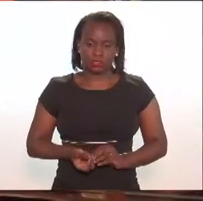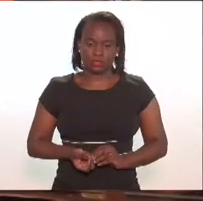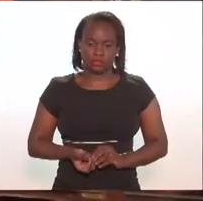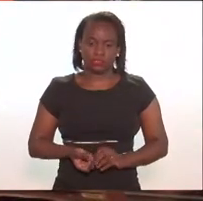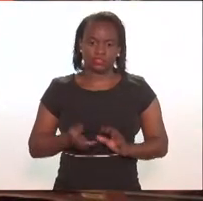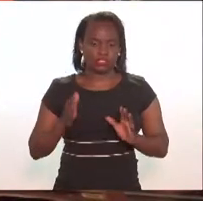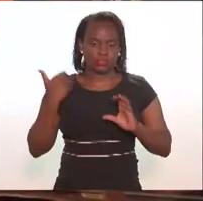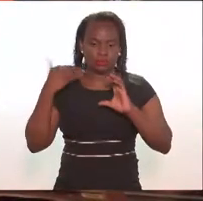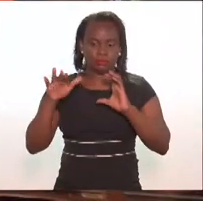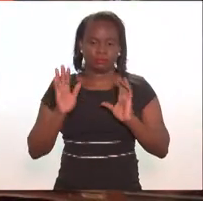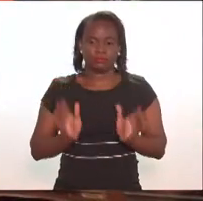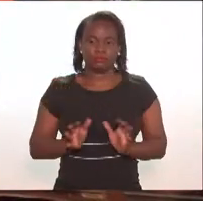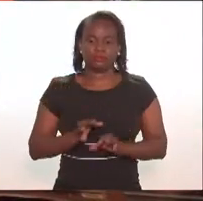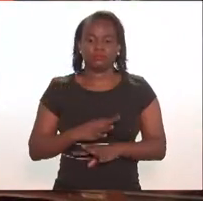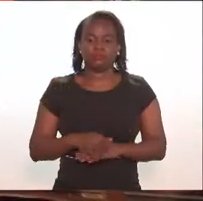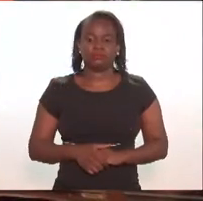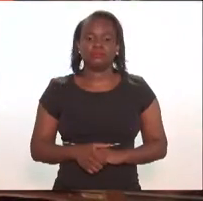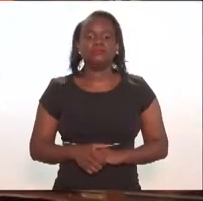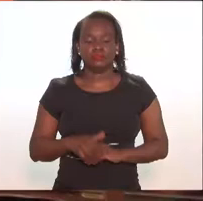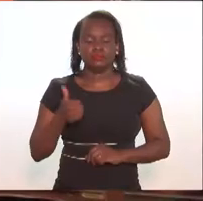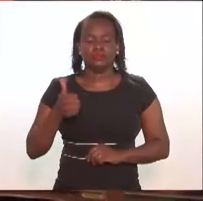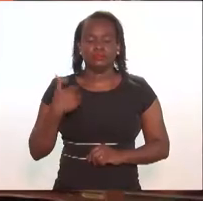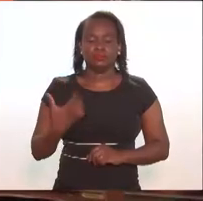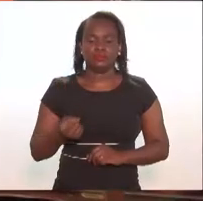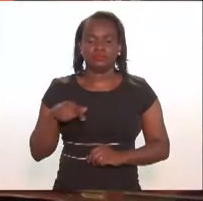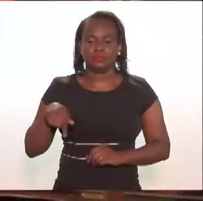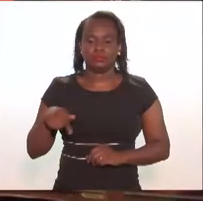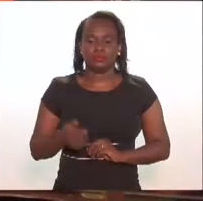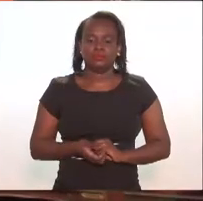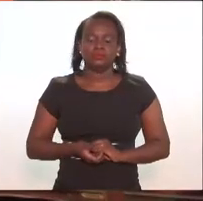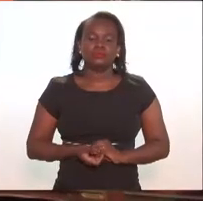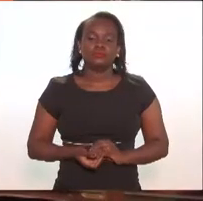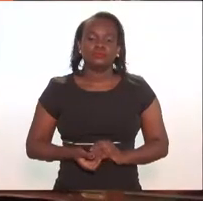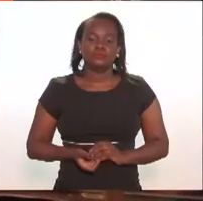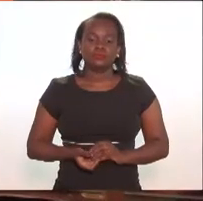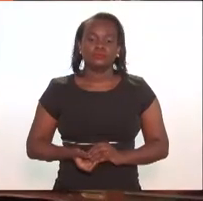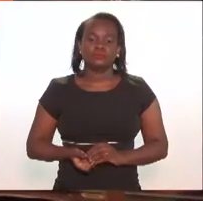Já foi. Recebi aqui.